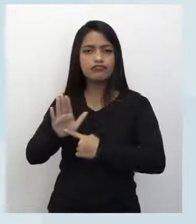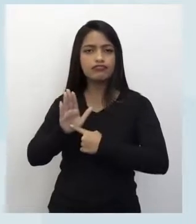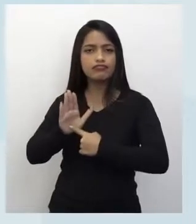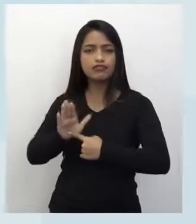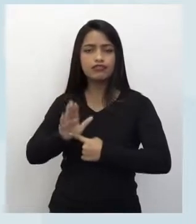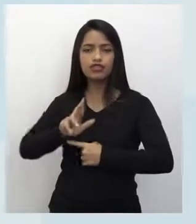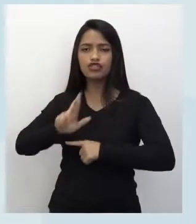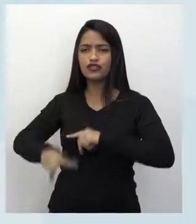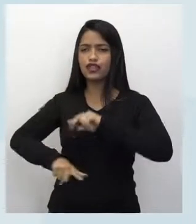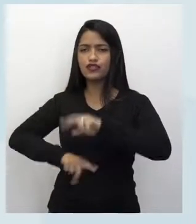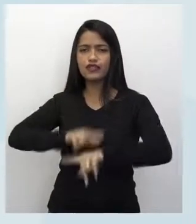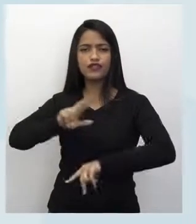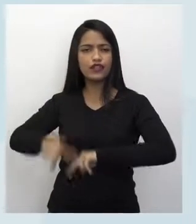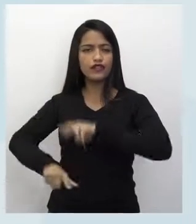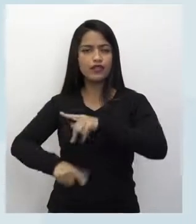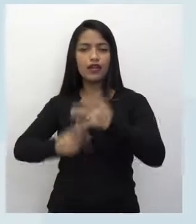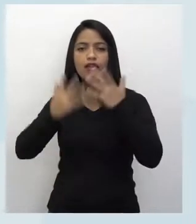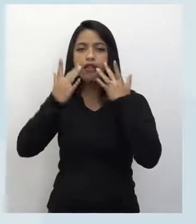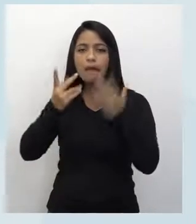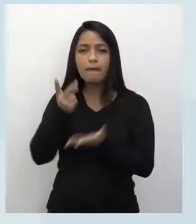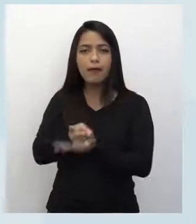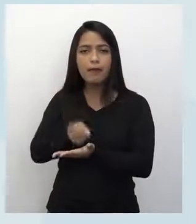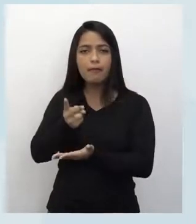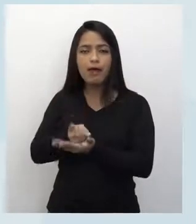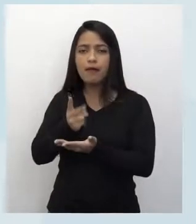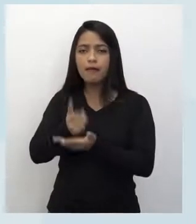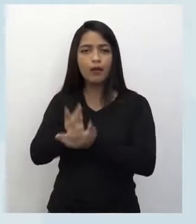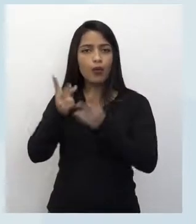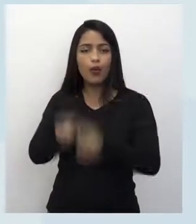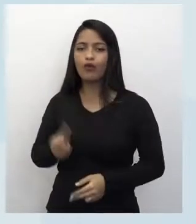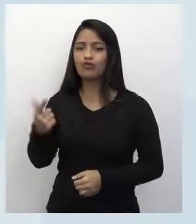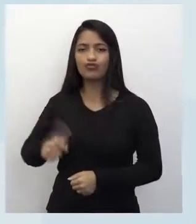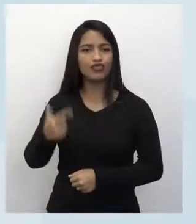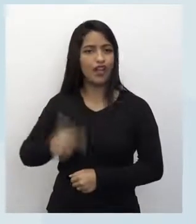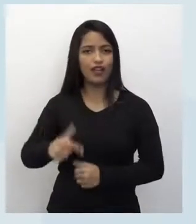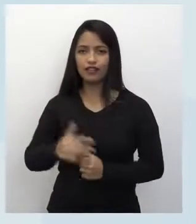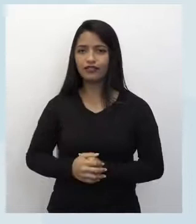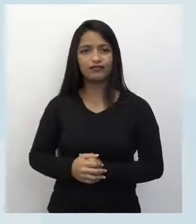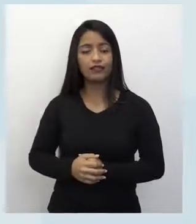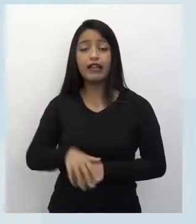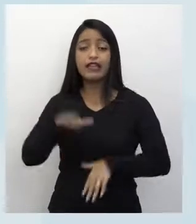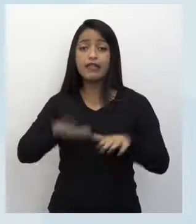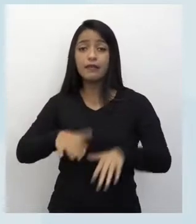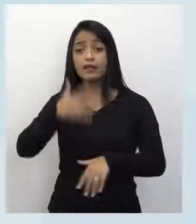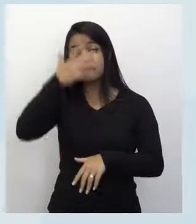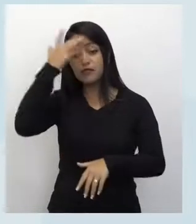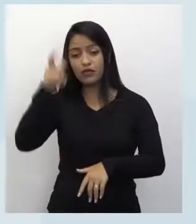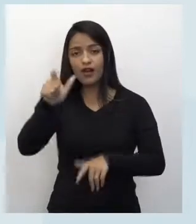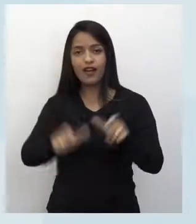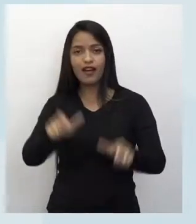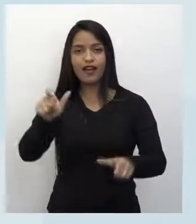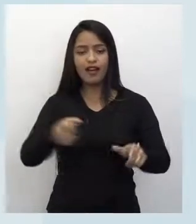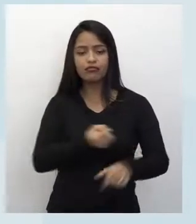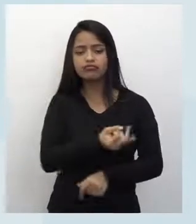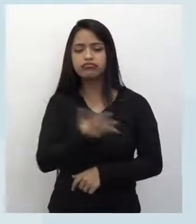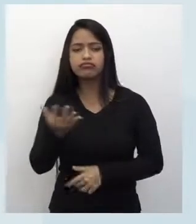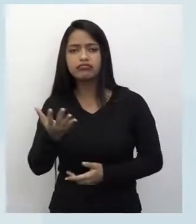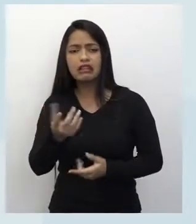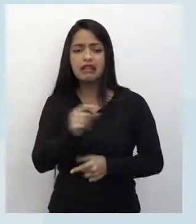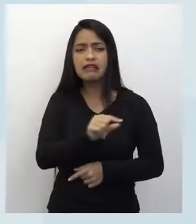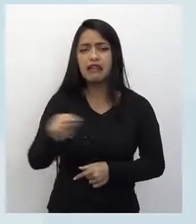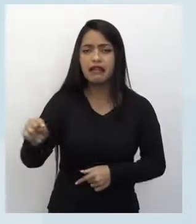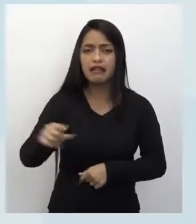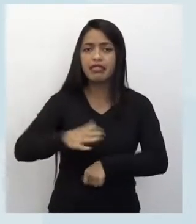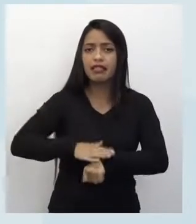outros. Não existe uma peça igual à outra, porque a companhia faz encenações de acordo com o público, local e época. E